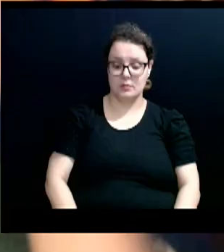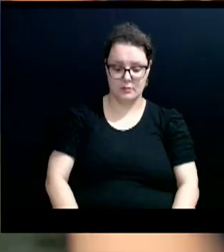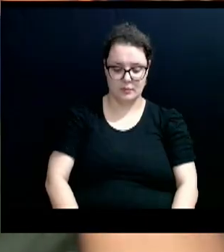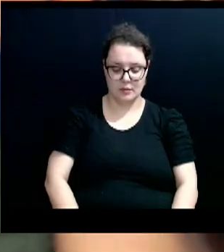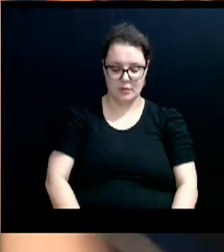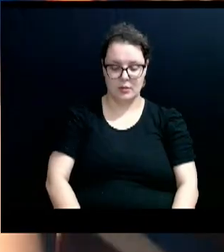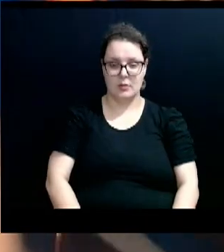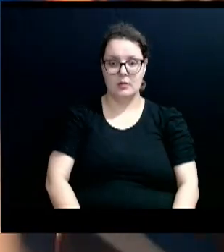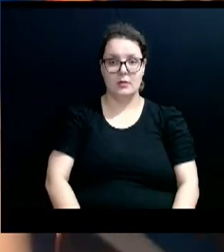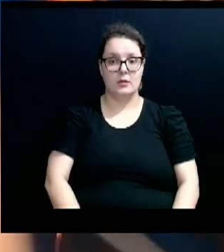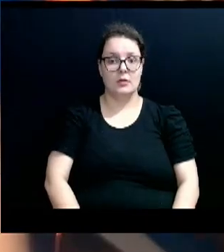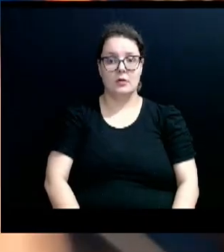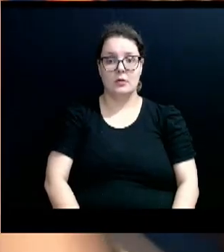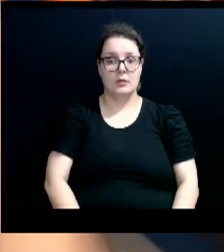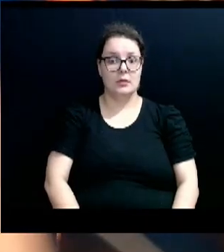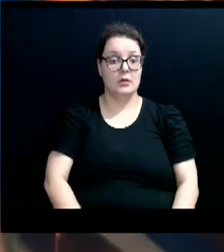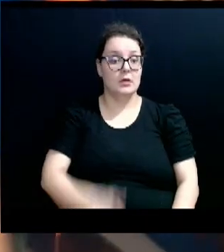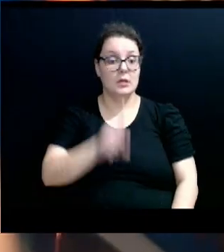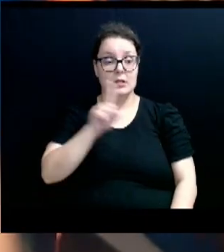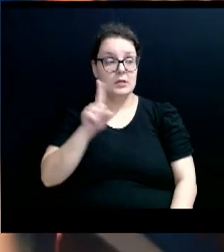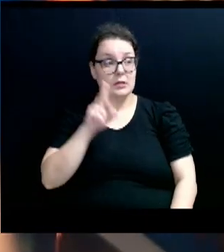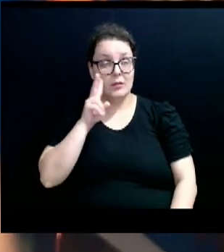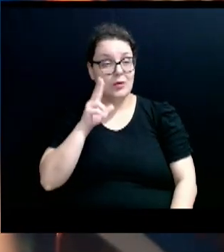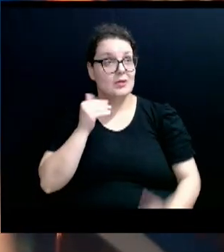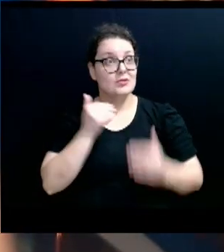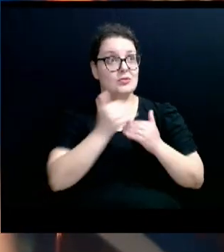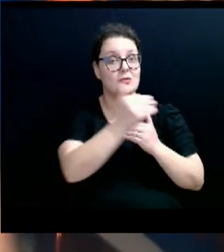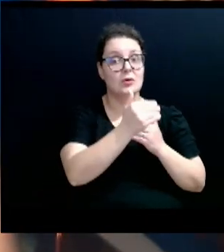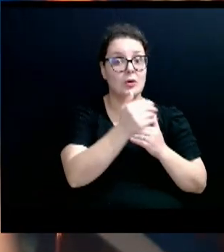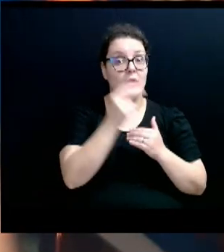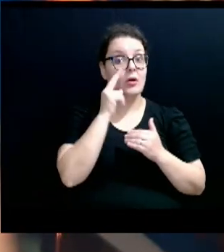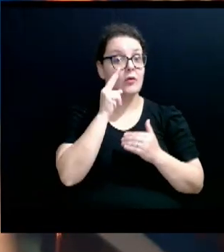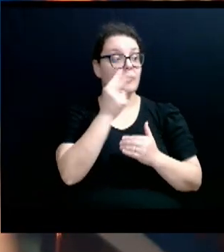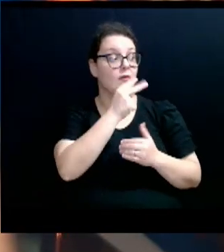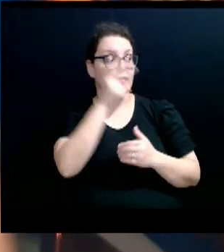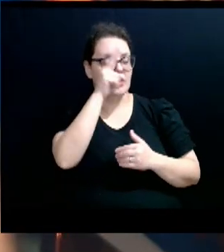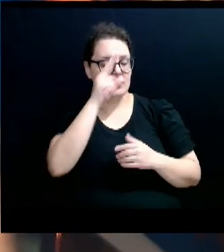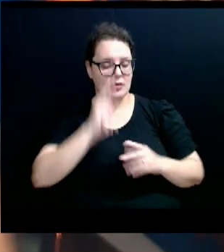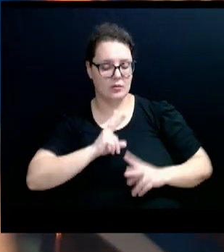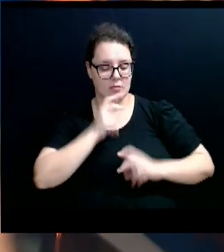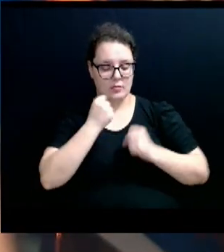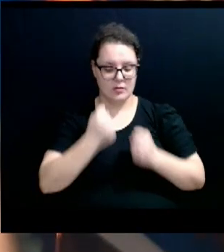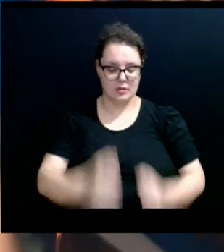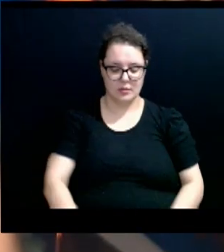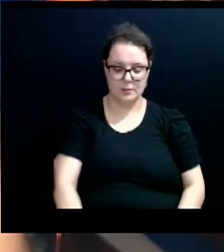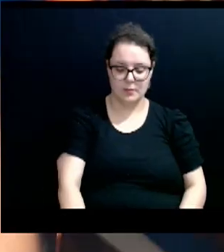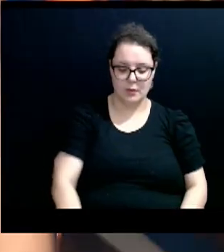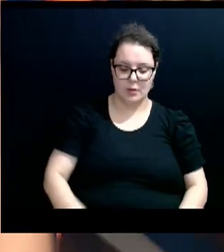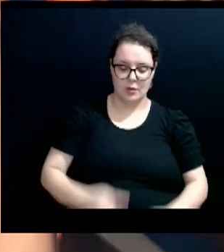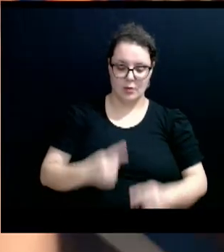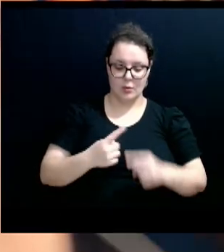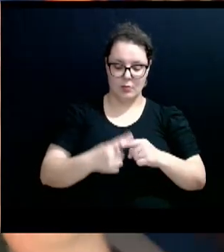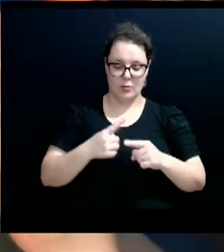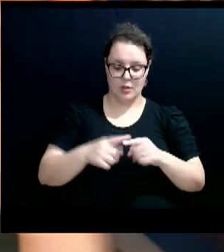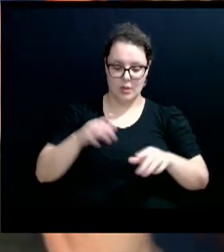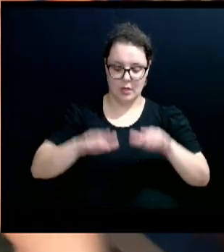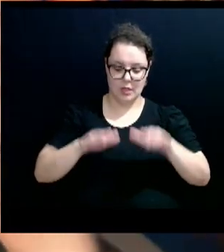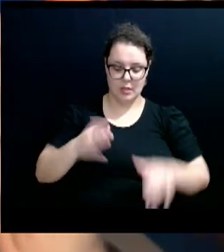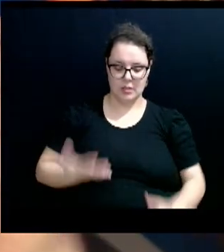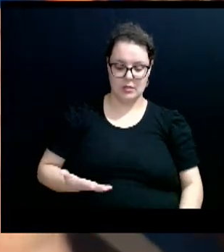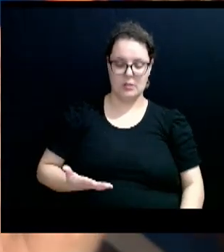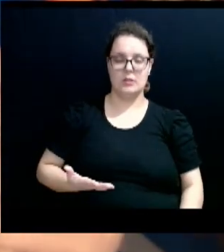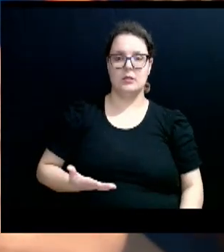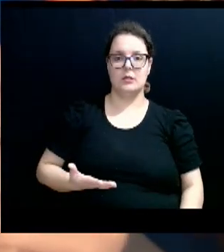alto, olhe para trás. Use sua história para se fortalecer. Porque muitas vezes a gente tem a impressão de que a gente vai